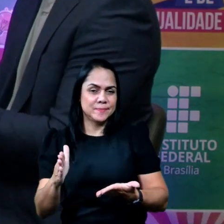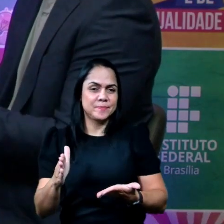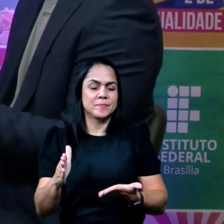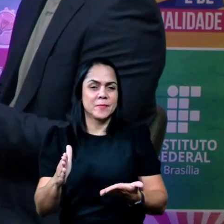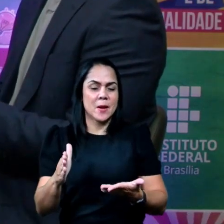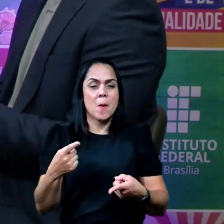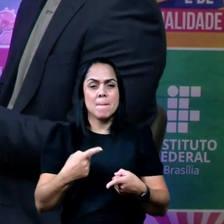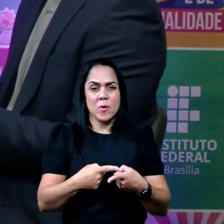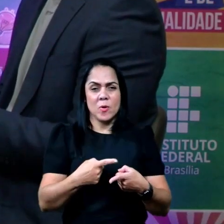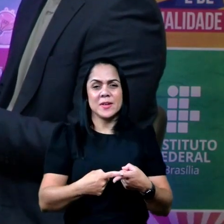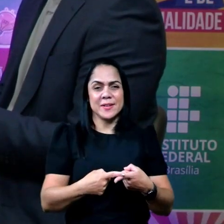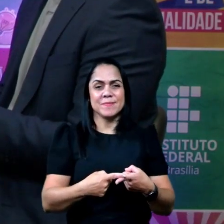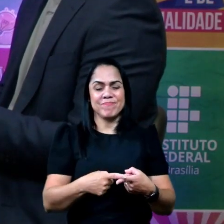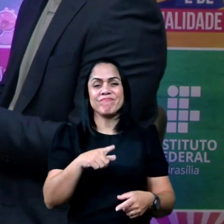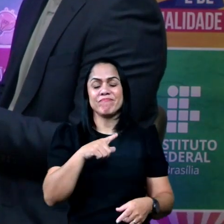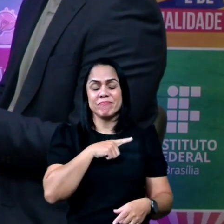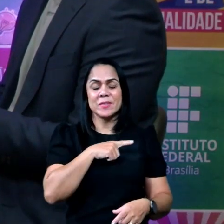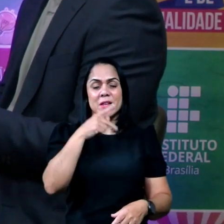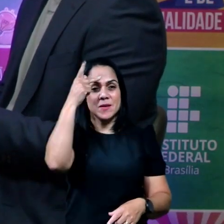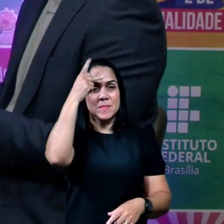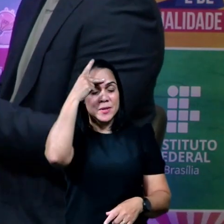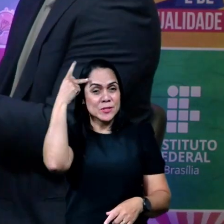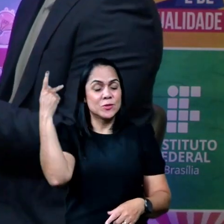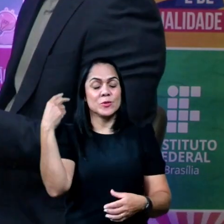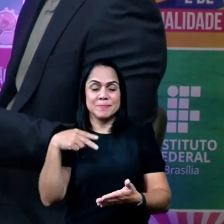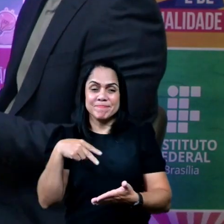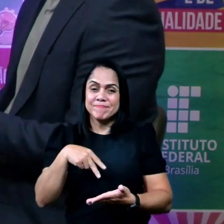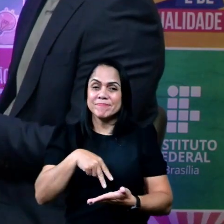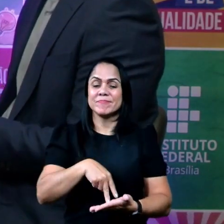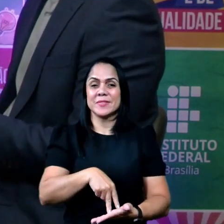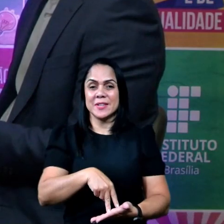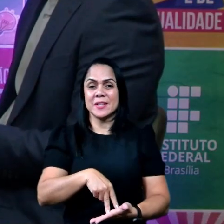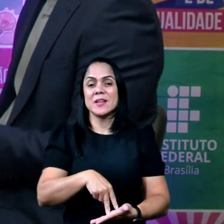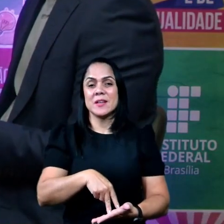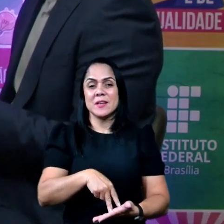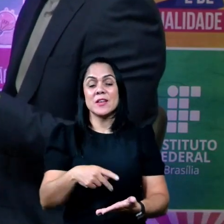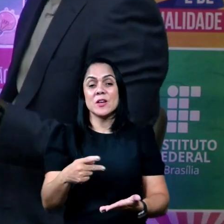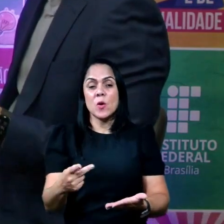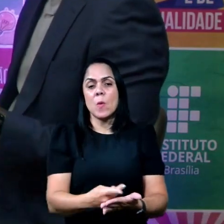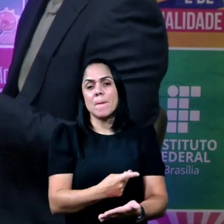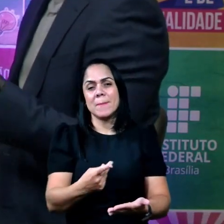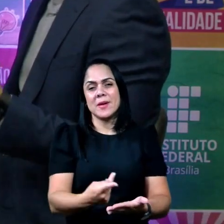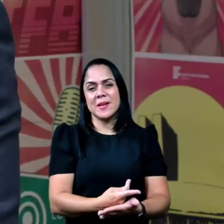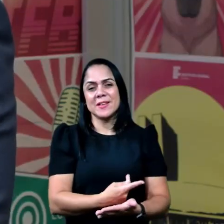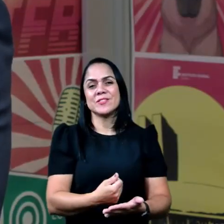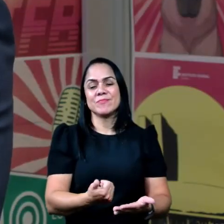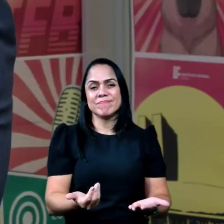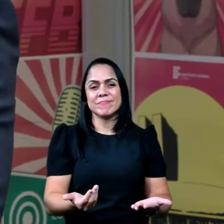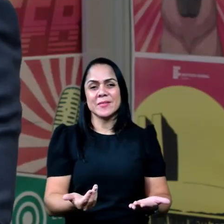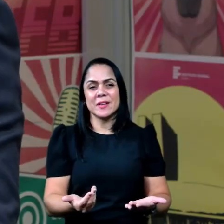valem dessa posição específica para cometer infrações administrativas. E infelizmente, vou dizer,